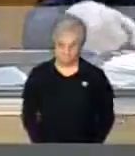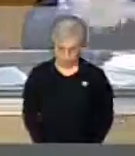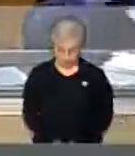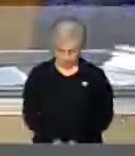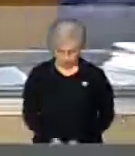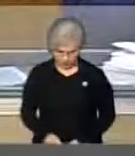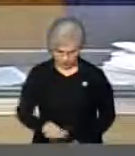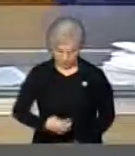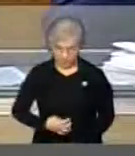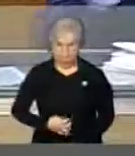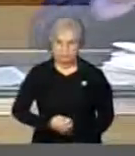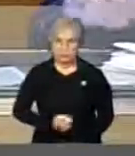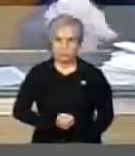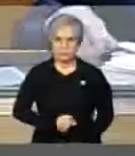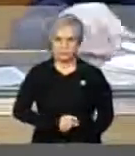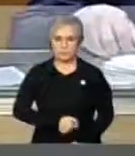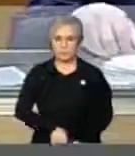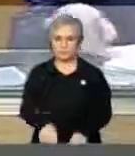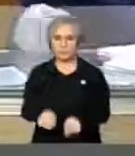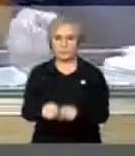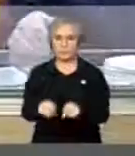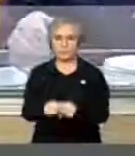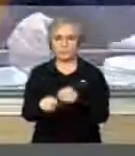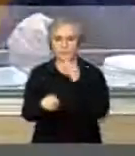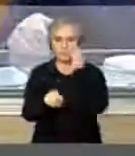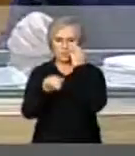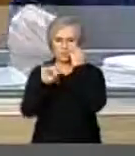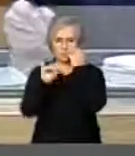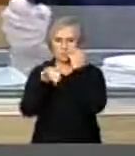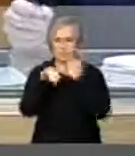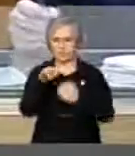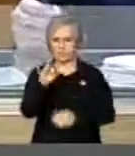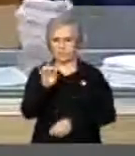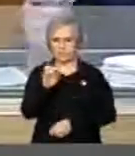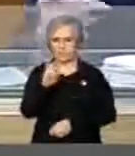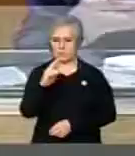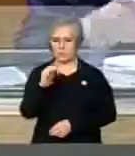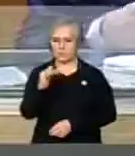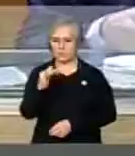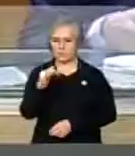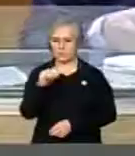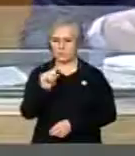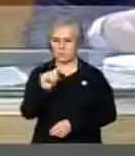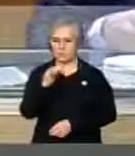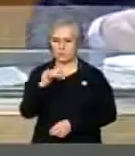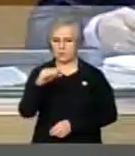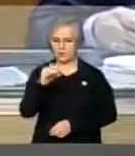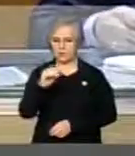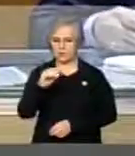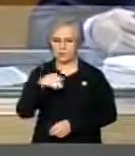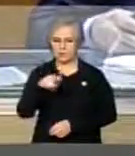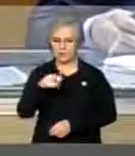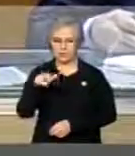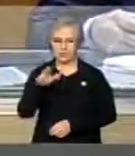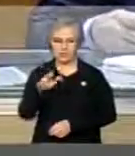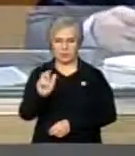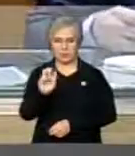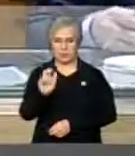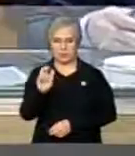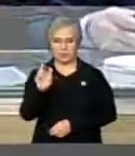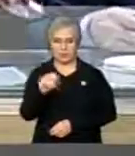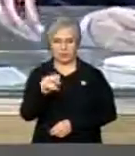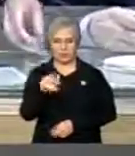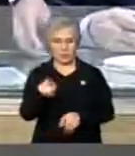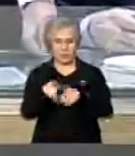presencia de vocês está presente a Internacional e negócia MB final MBA final acredito que é isso muito